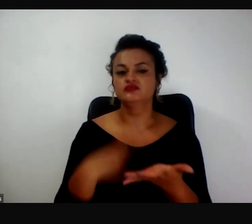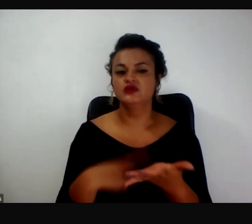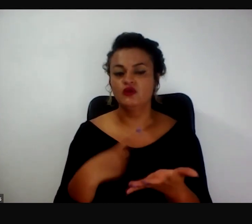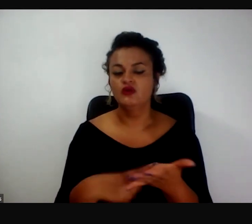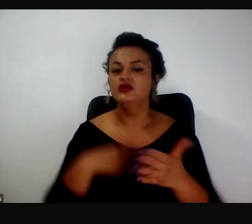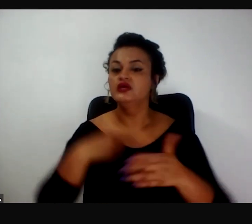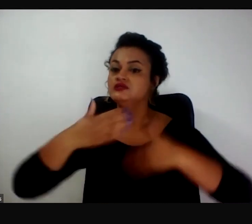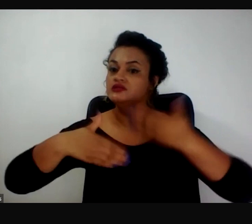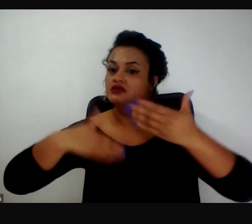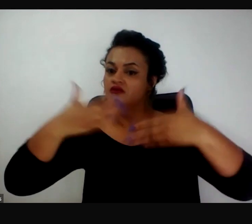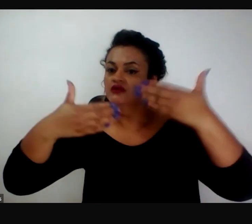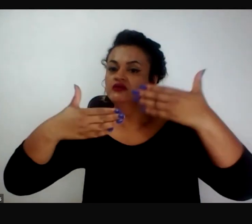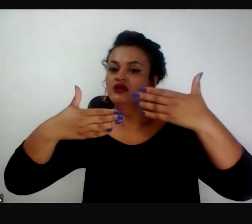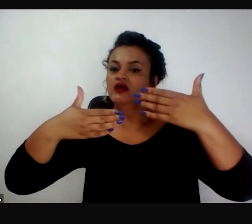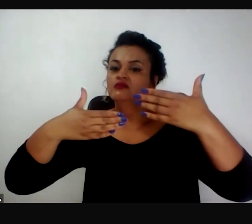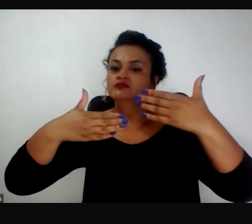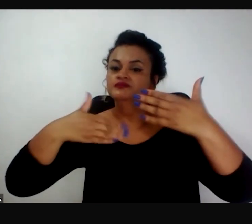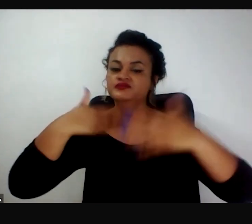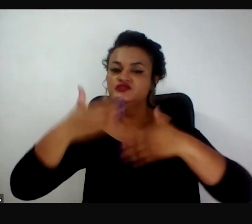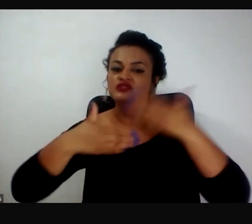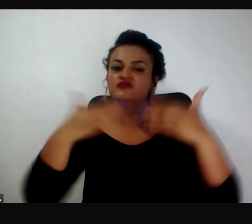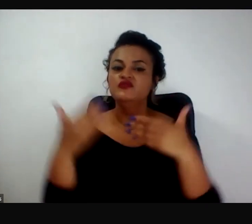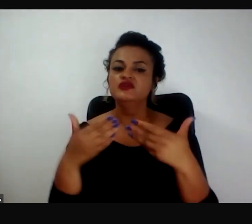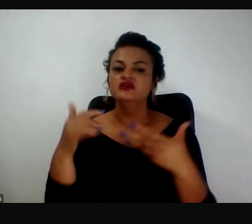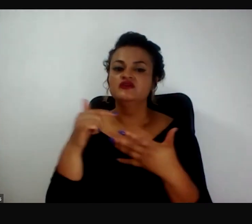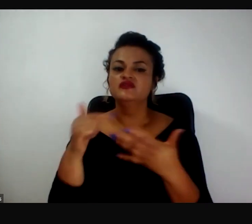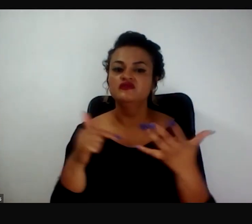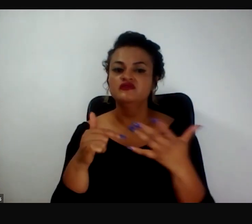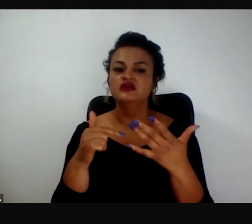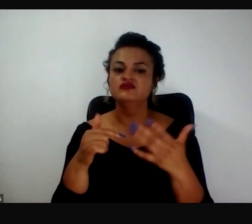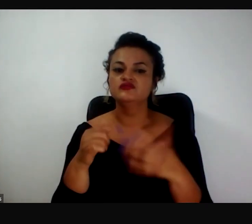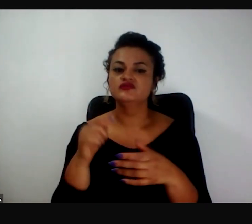desenvolvia o recurso de cassação